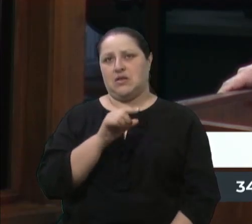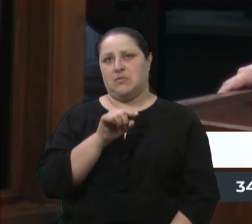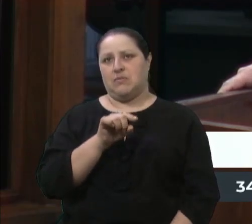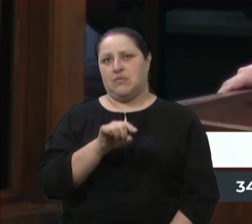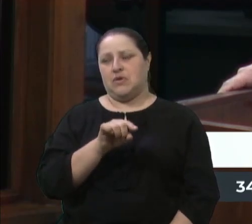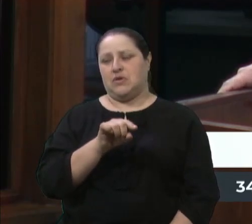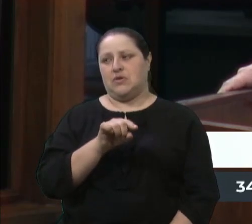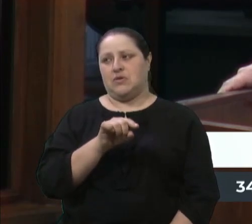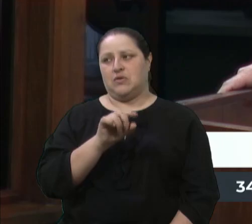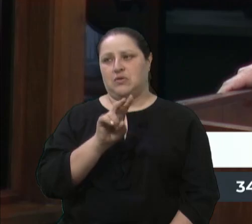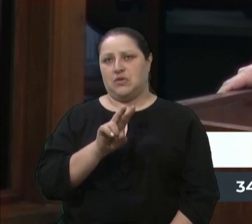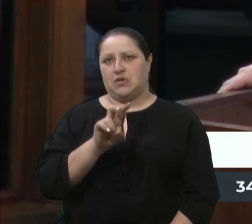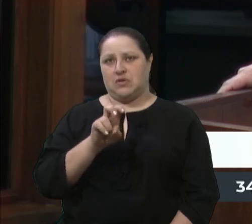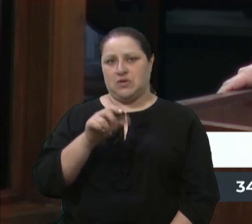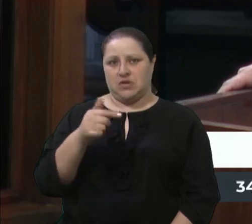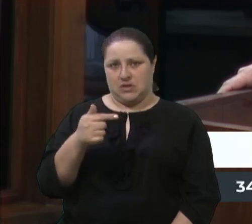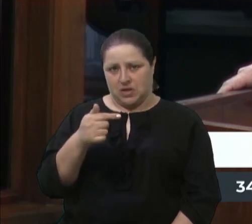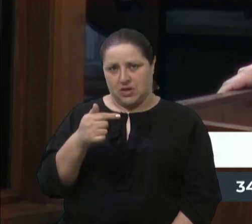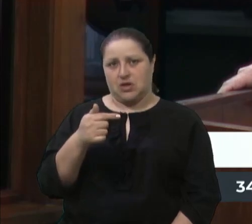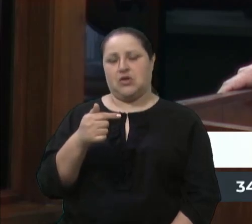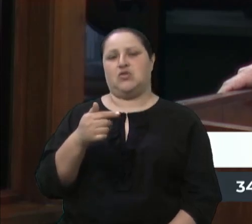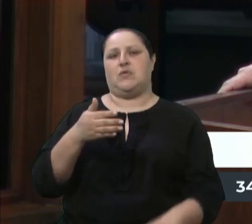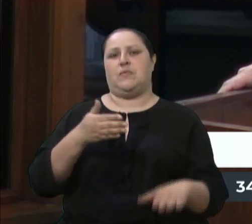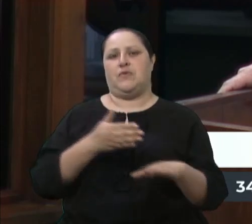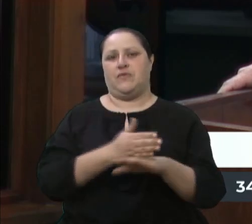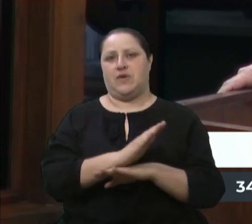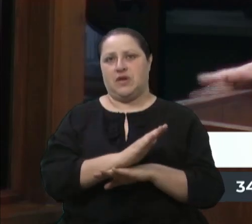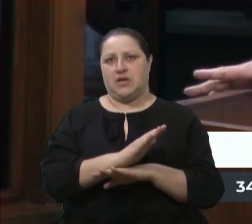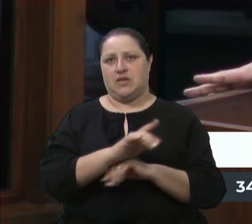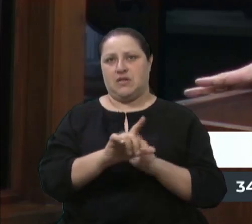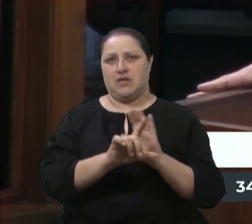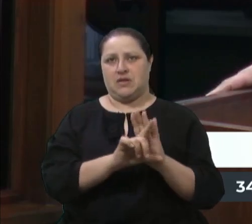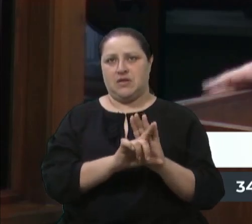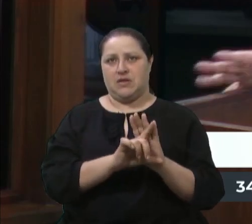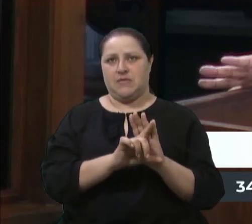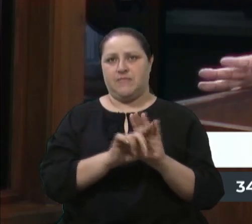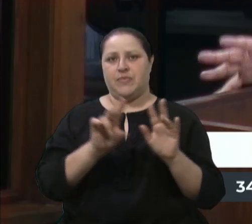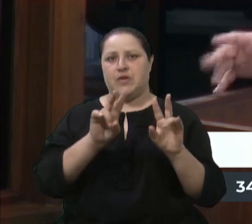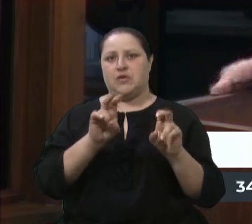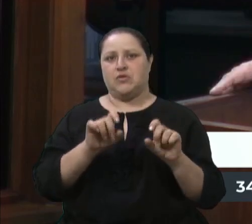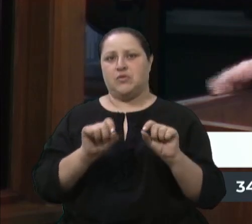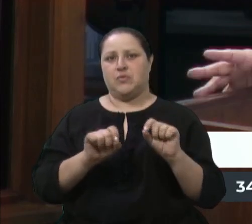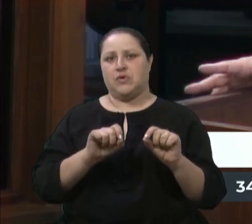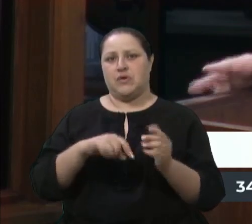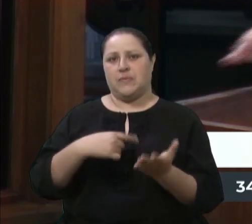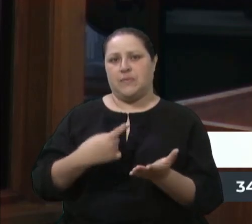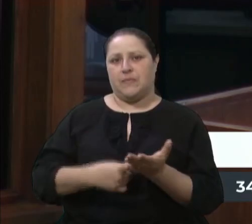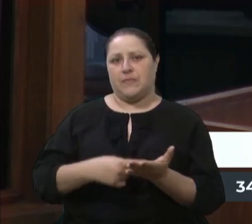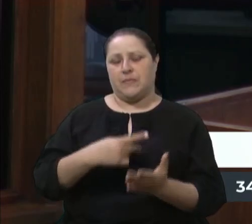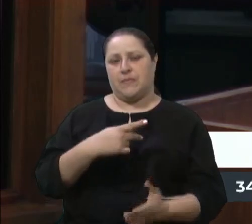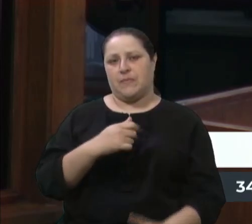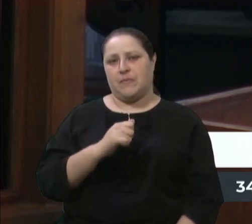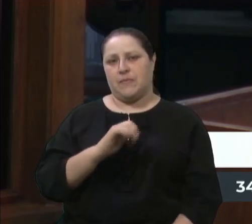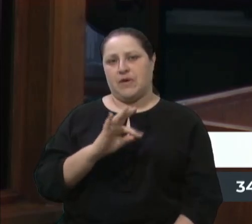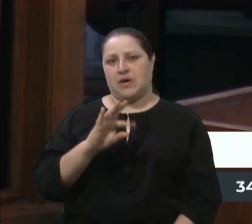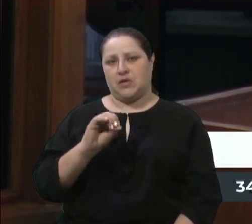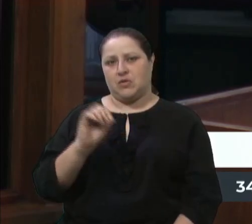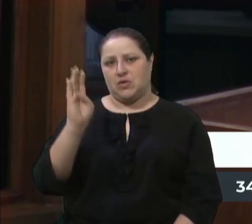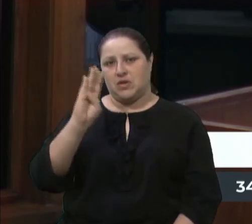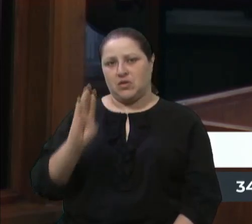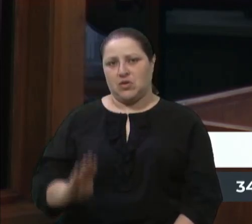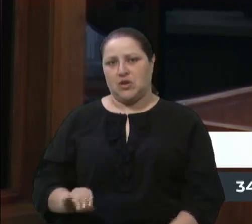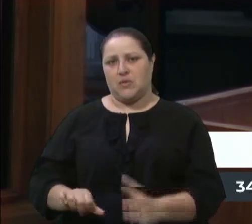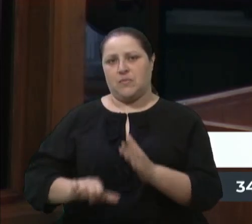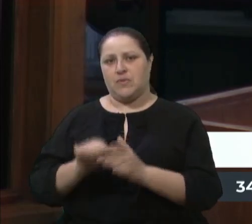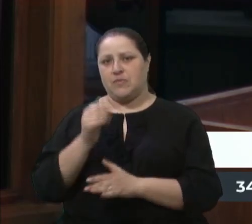13.257, ela foi sancionada, que dá conta do Pacto Nacional pela Primeira Infância.